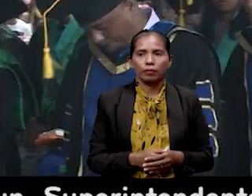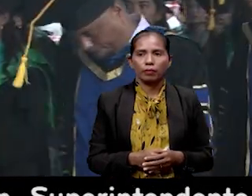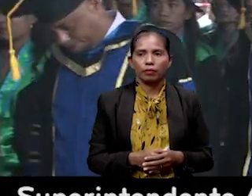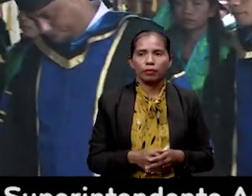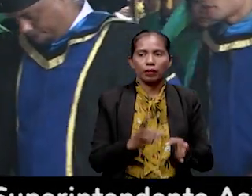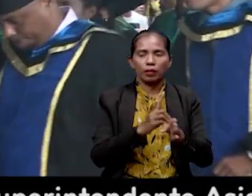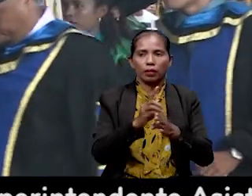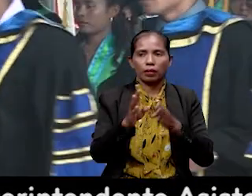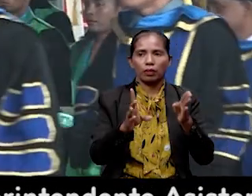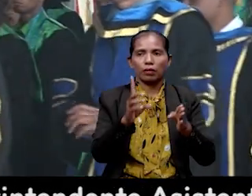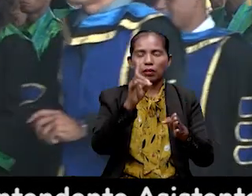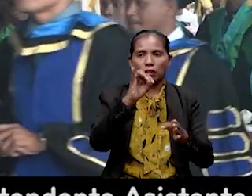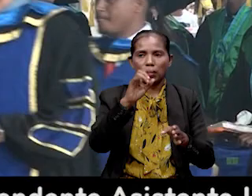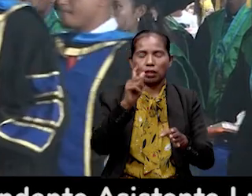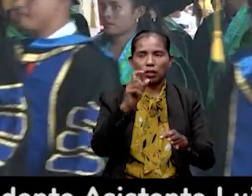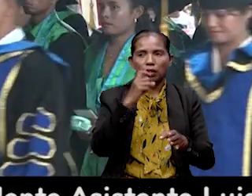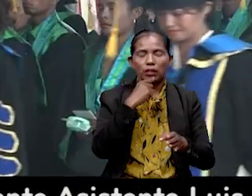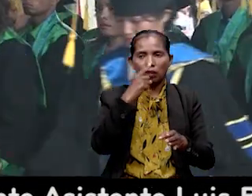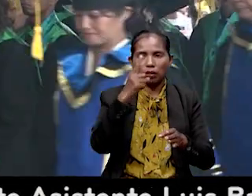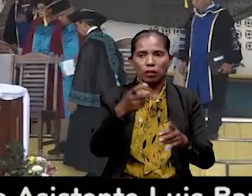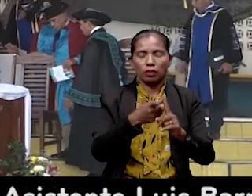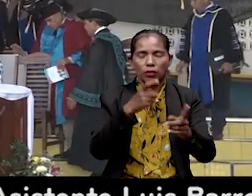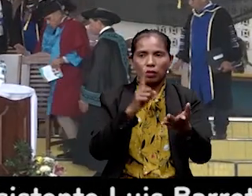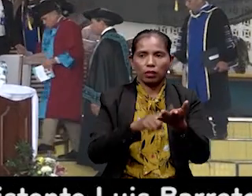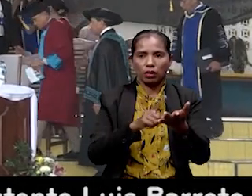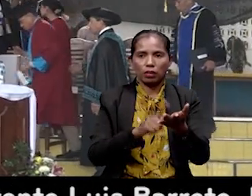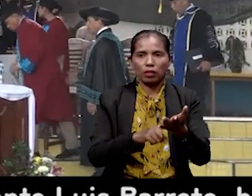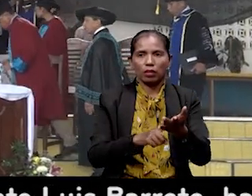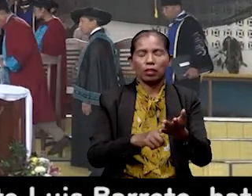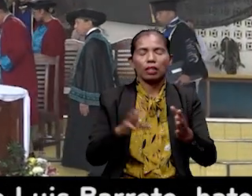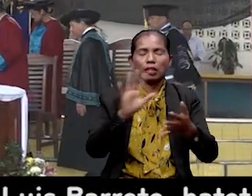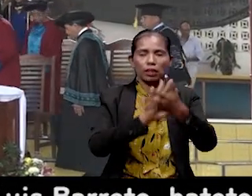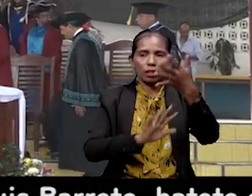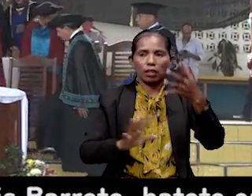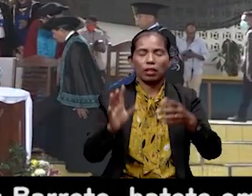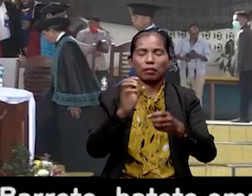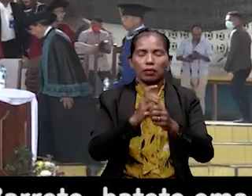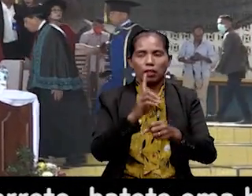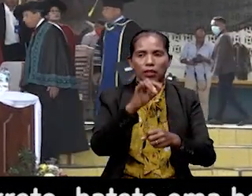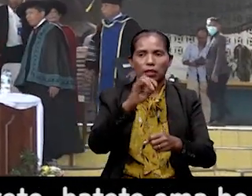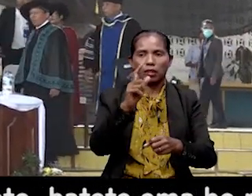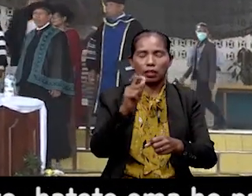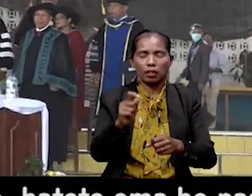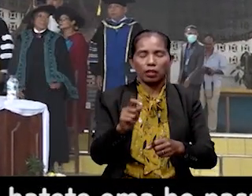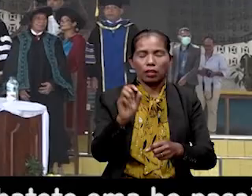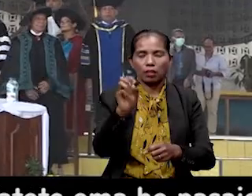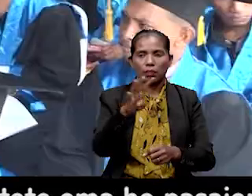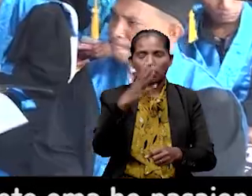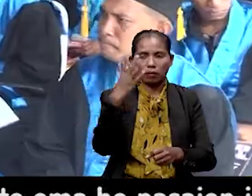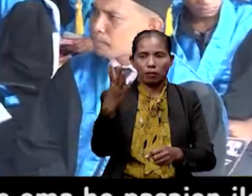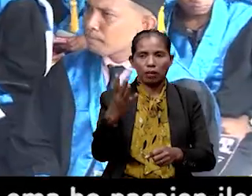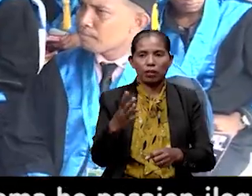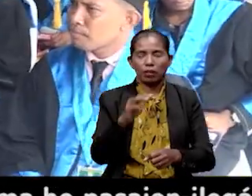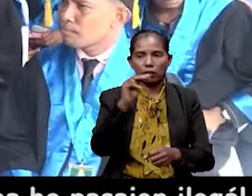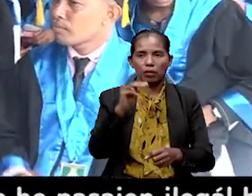Reitór DIT Álvaro Meneses Amaral li husi ne diskursu ia seremonia graduação DIT dala sanolo resinghat segunda